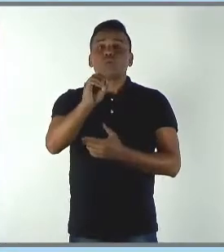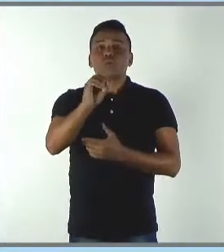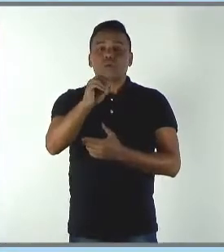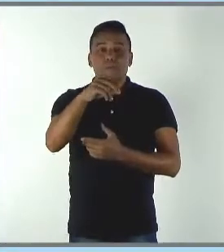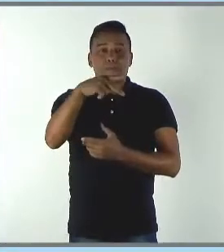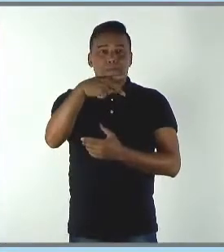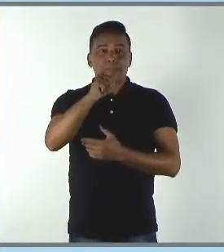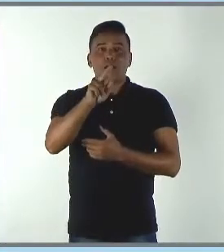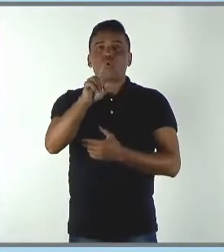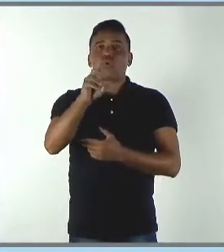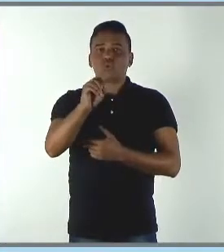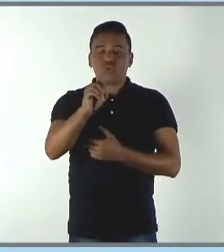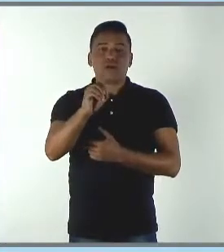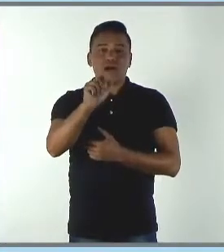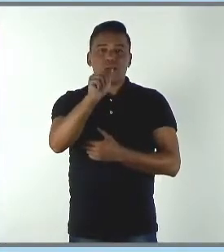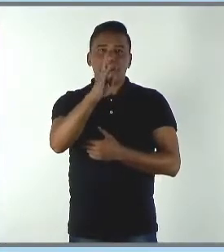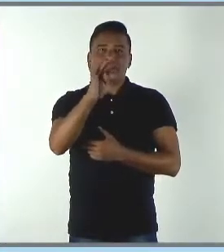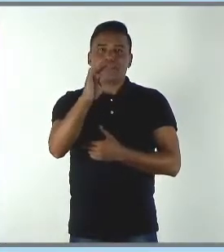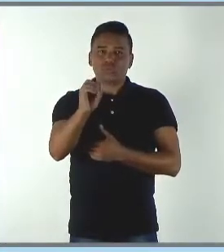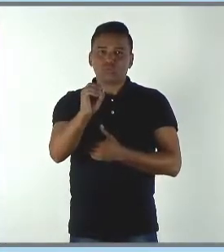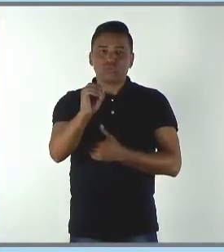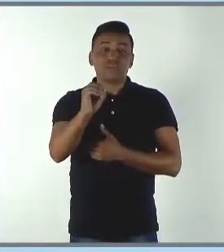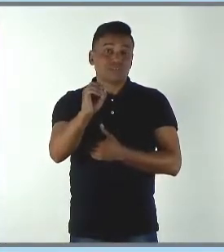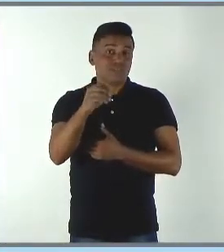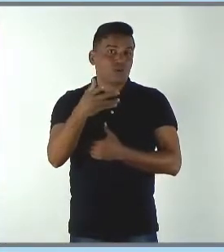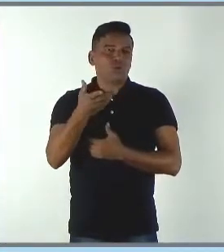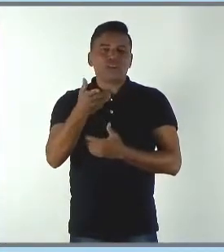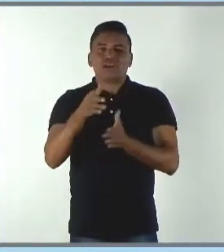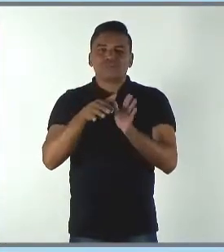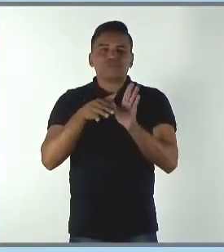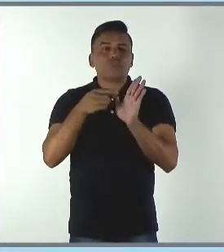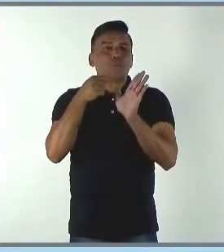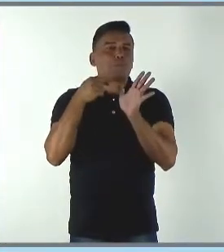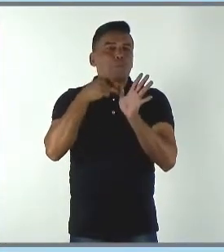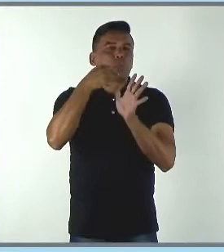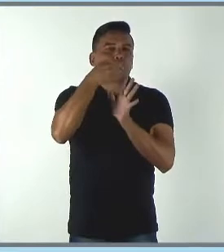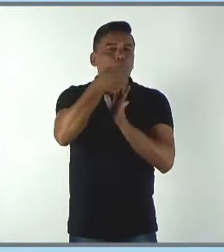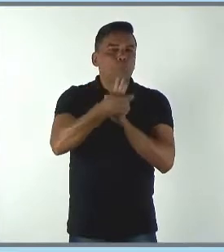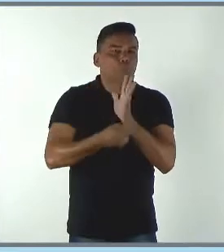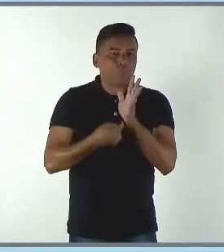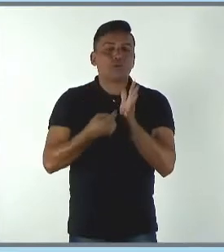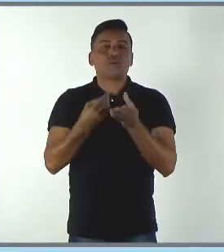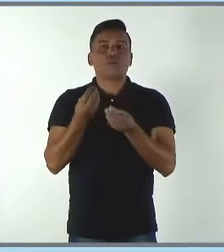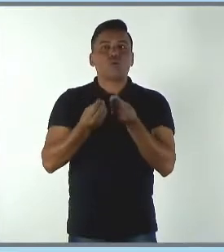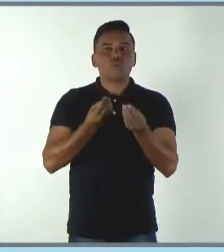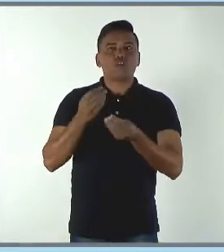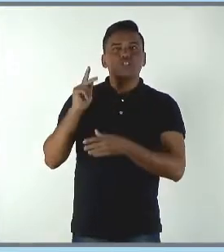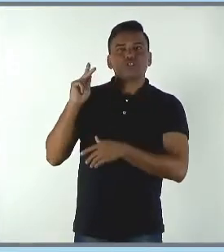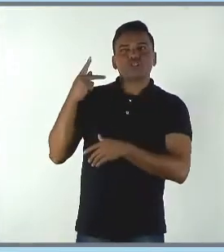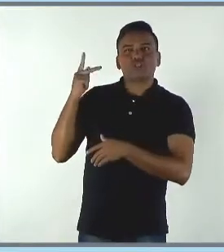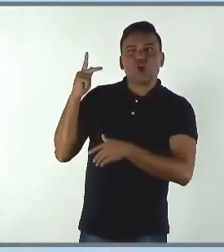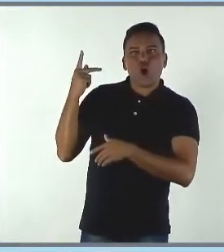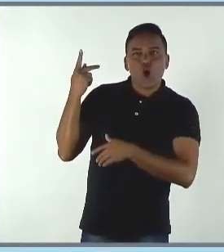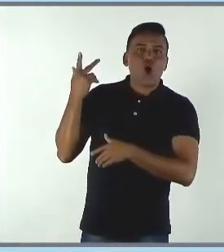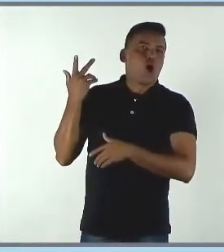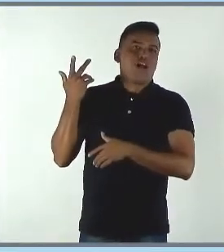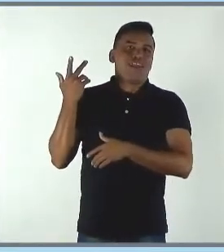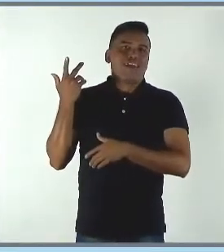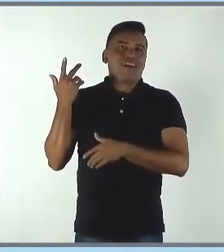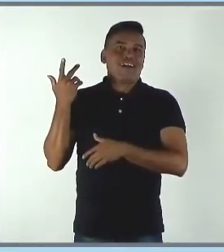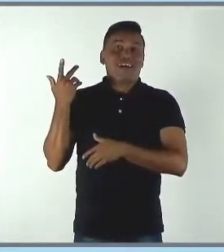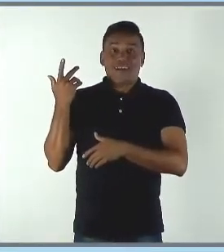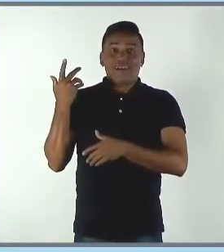Damasa. Eu queria pontuar alguns deles, para a gente ter uma ideia de como que essa historiografia ela não se constitui por